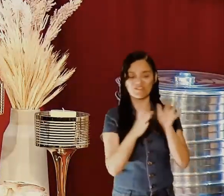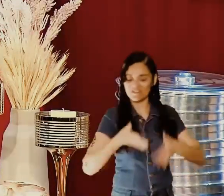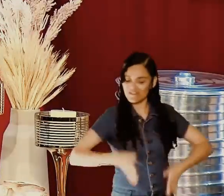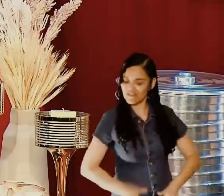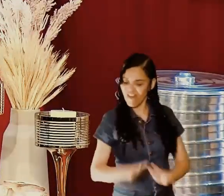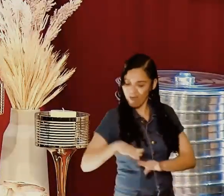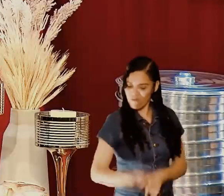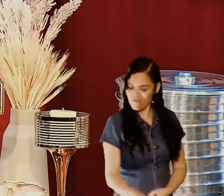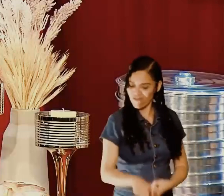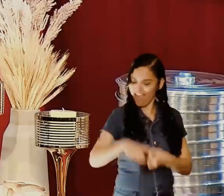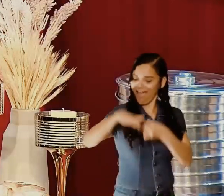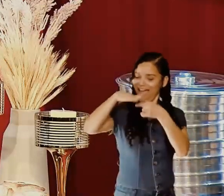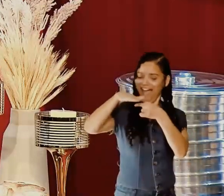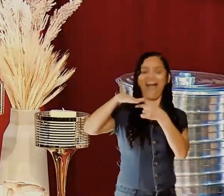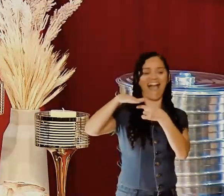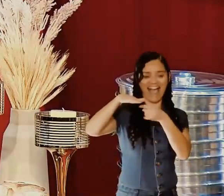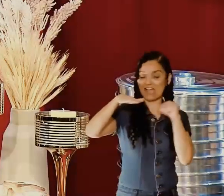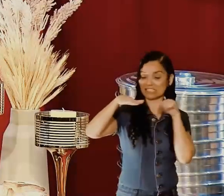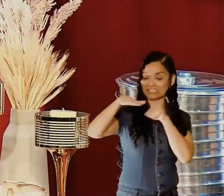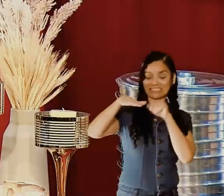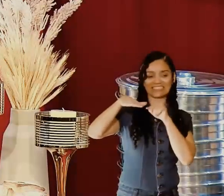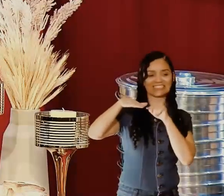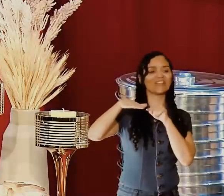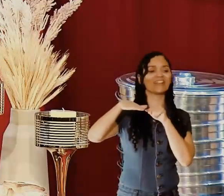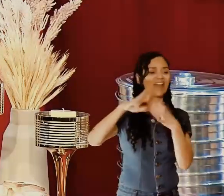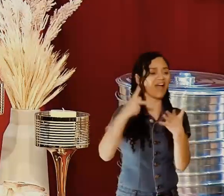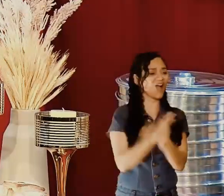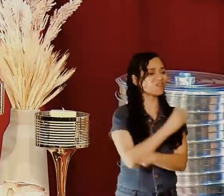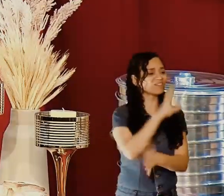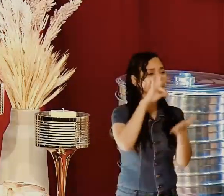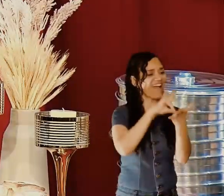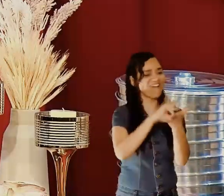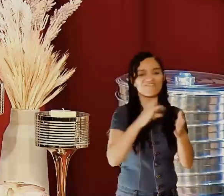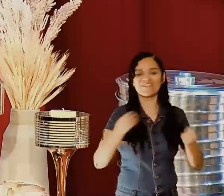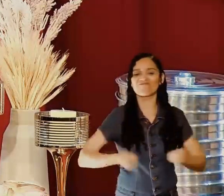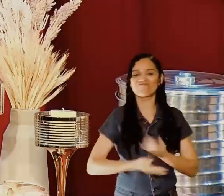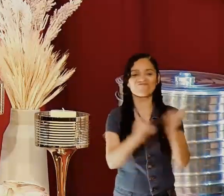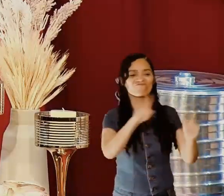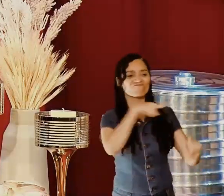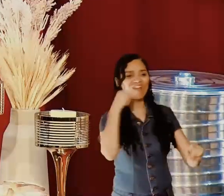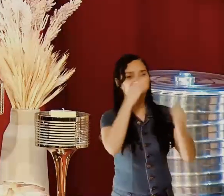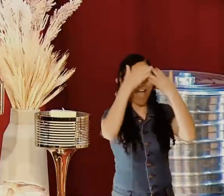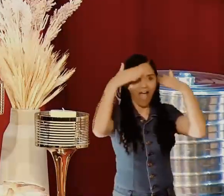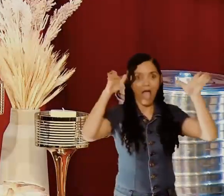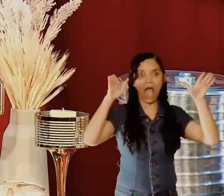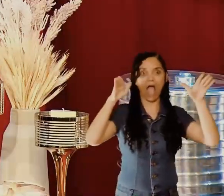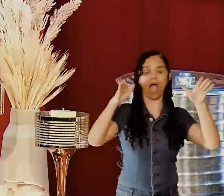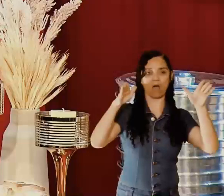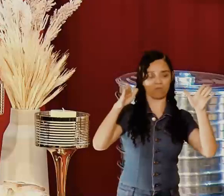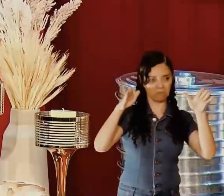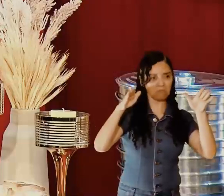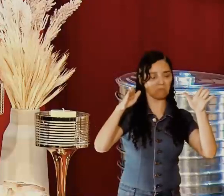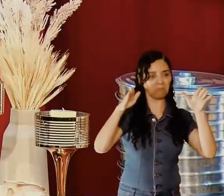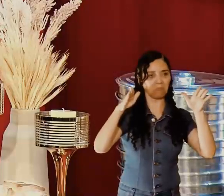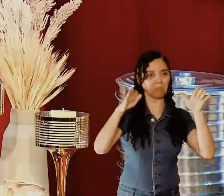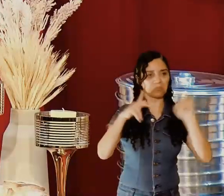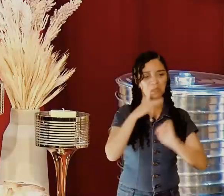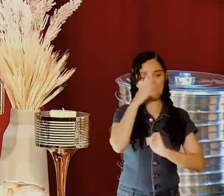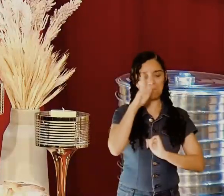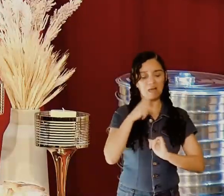paz com Deus. Por isso, ele é o pacificador, o príncipe da paz, que estabelece a